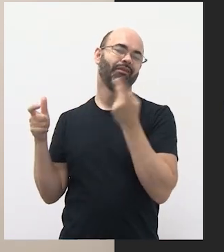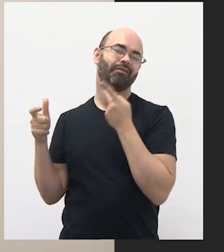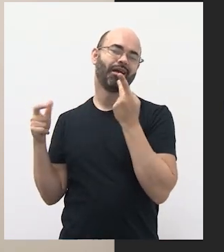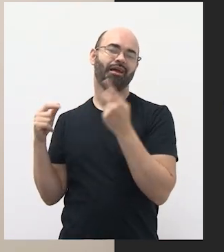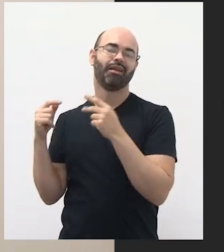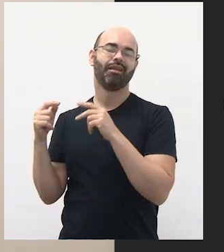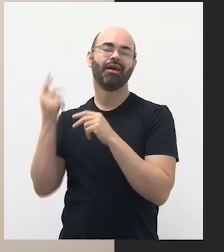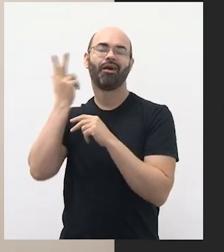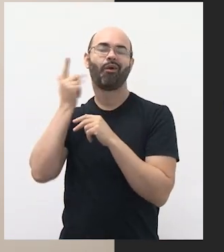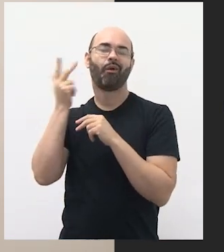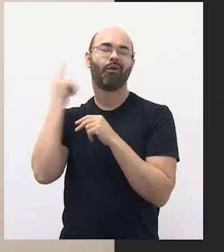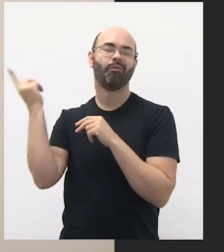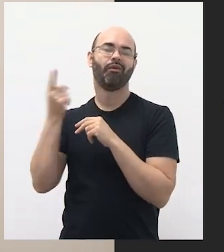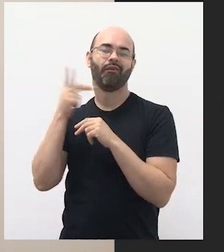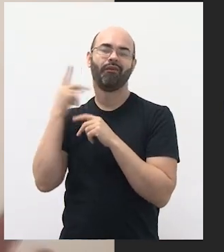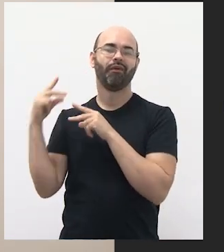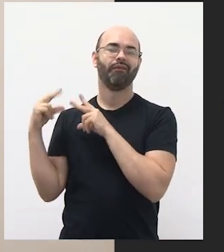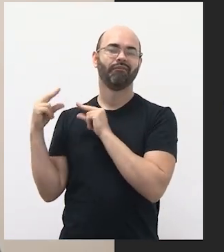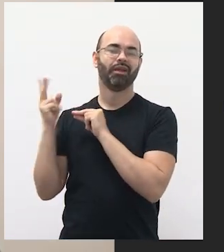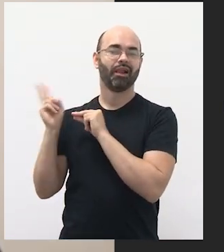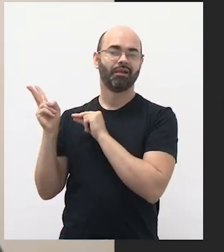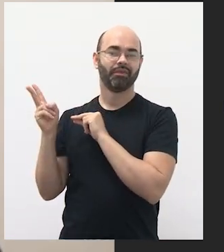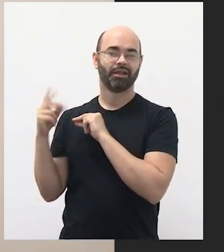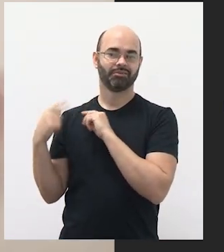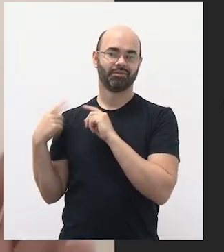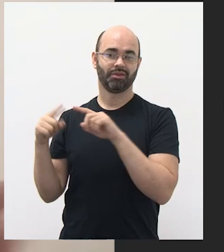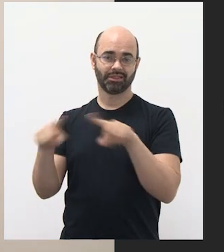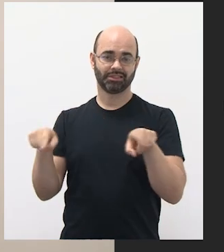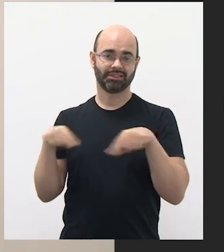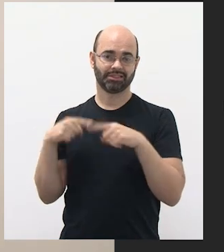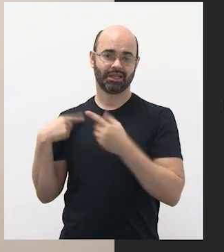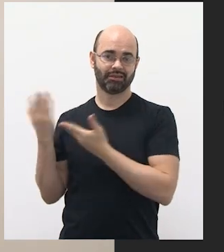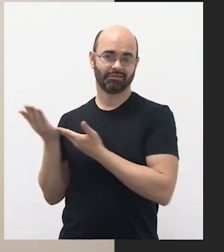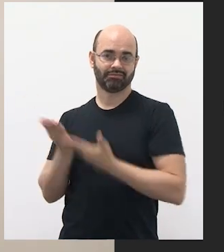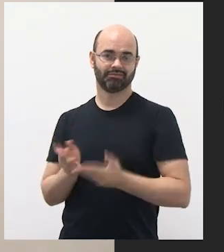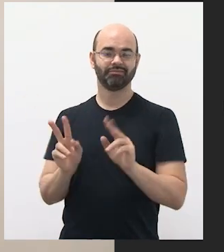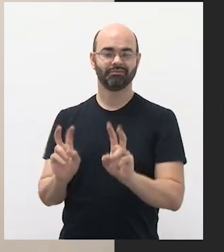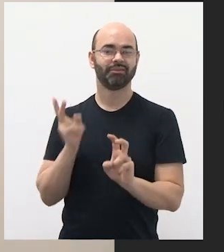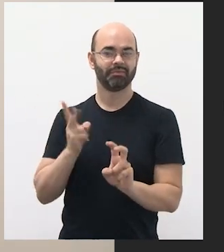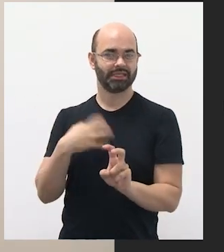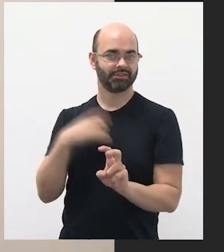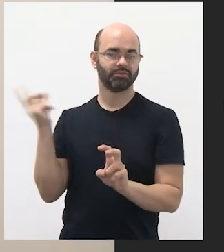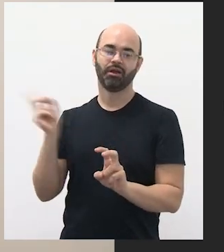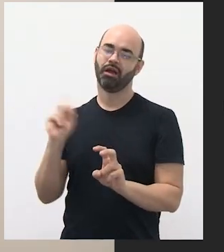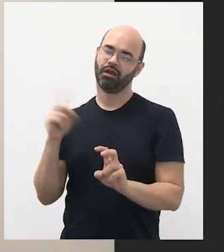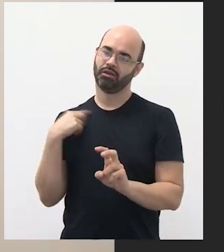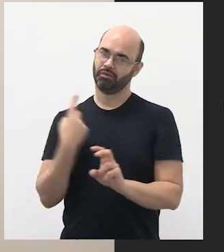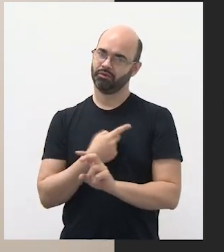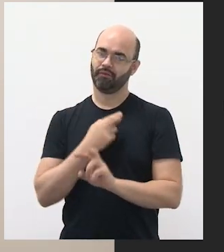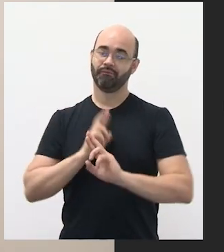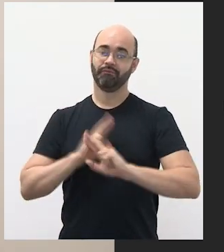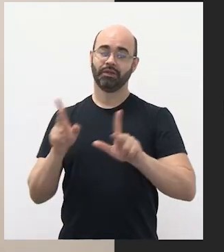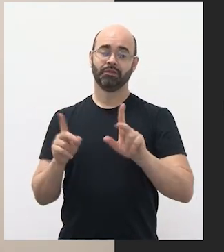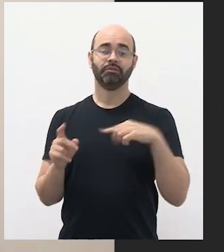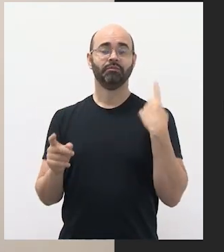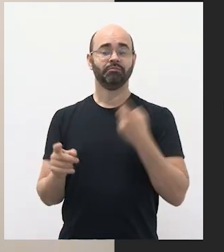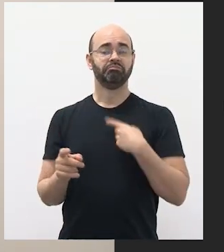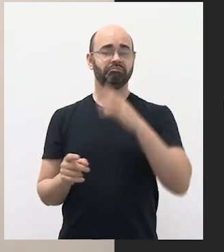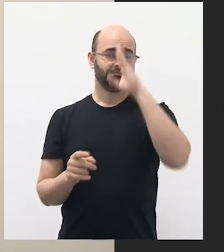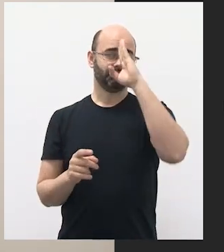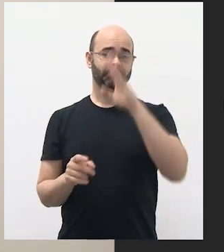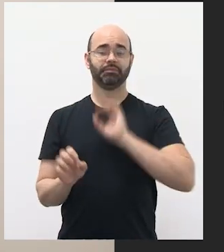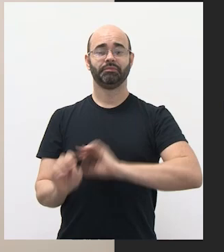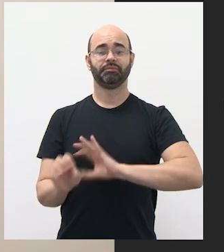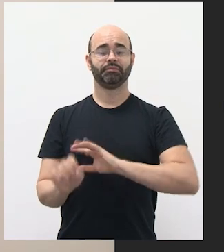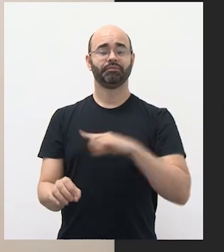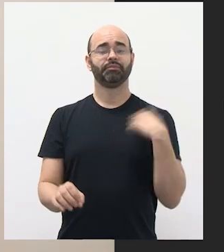as diferenças. Nossa grande missão, se eu perguntar aqui para vocês, qual é o nosso papel principal enquanto